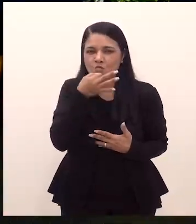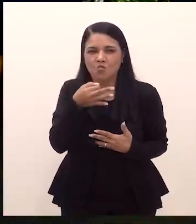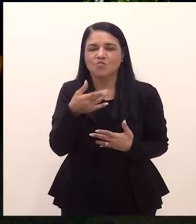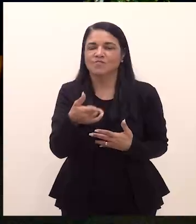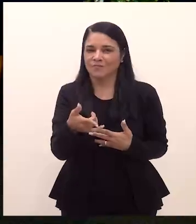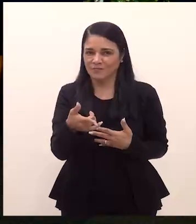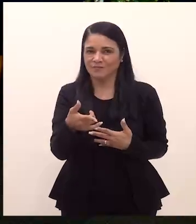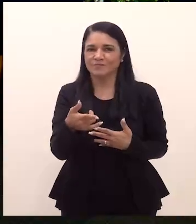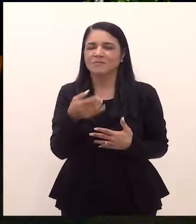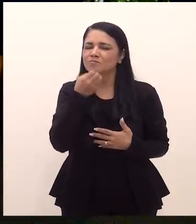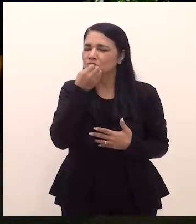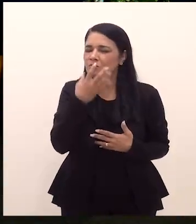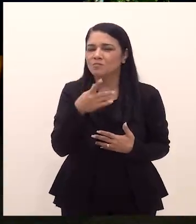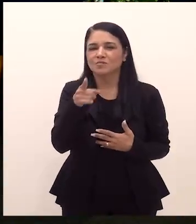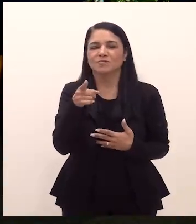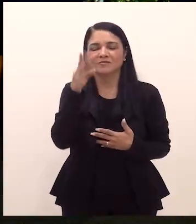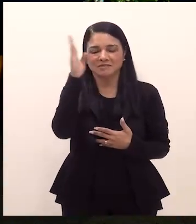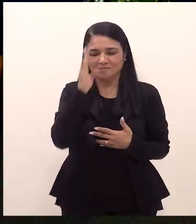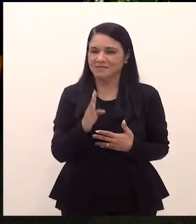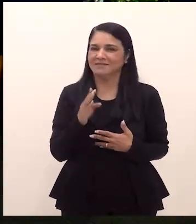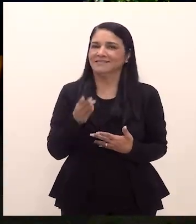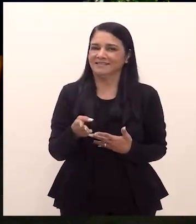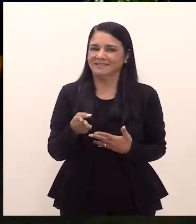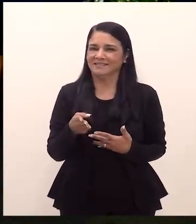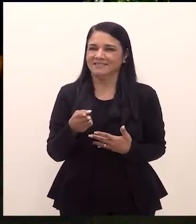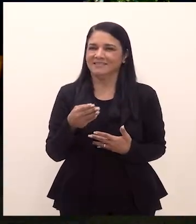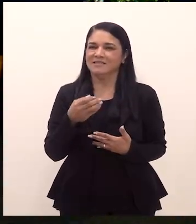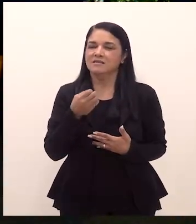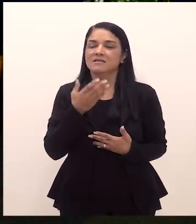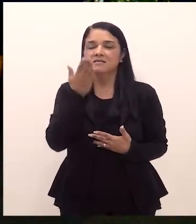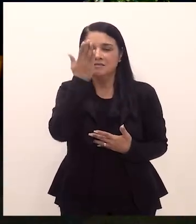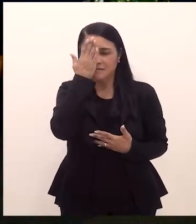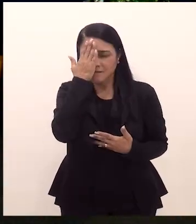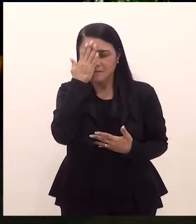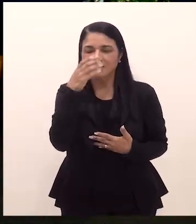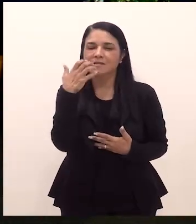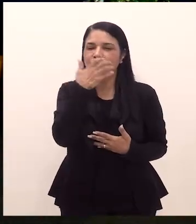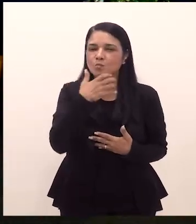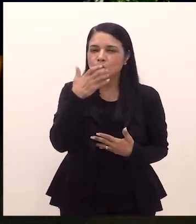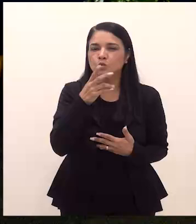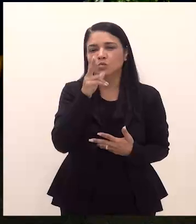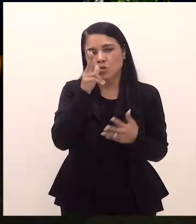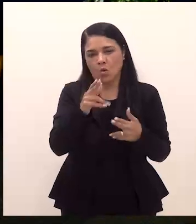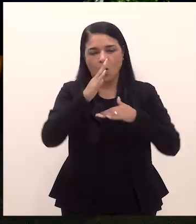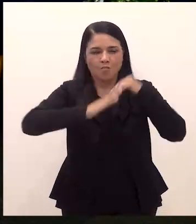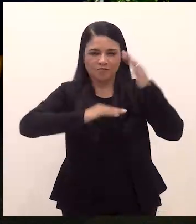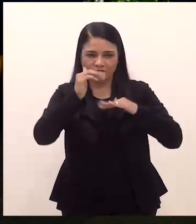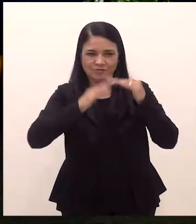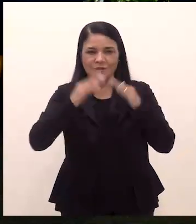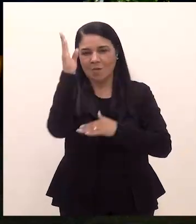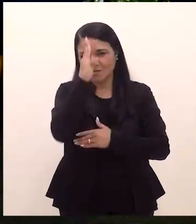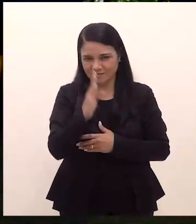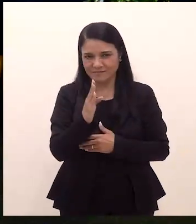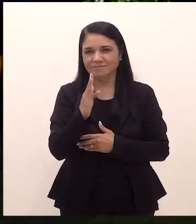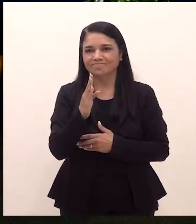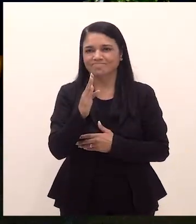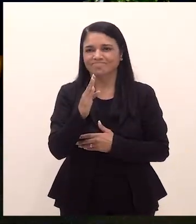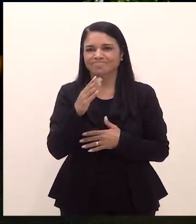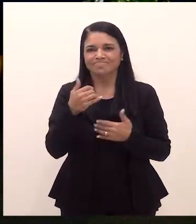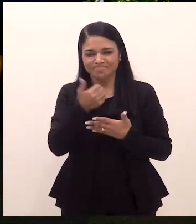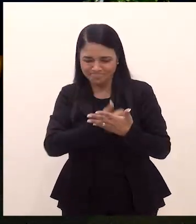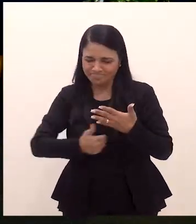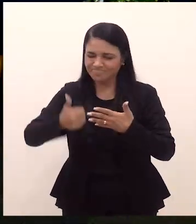som lindo, maravilhoso. Obrigado. Como é bom dizer que você é brasileiro. Como é bom a gente saber que a gente tem músicos como